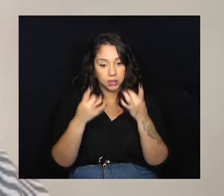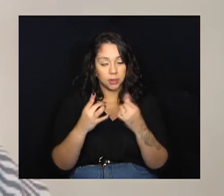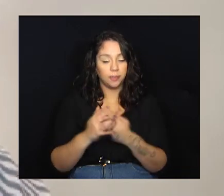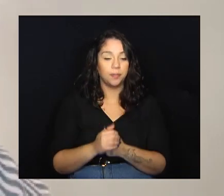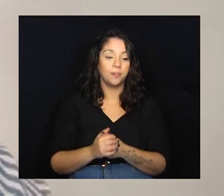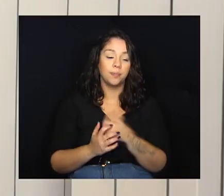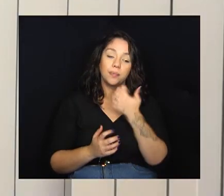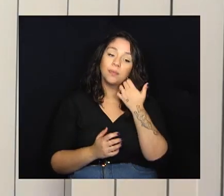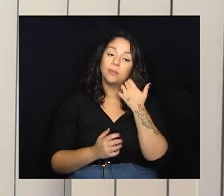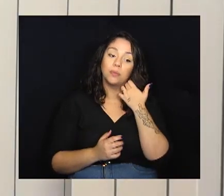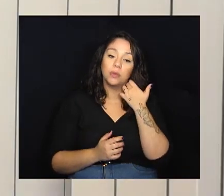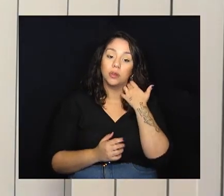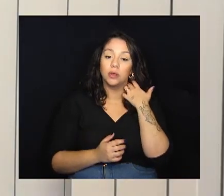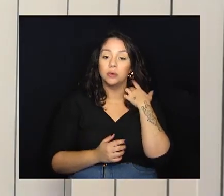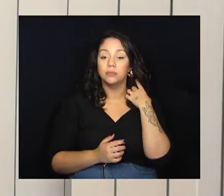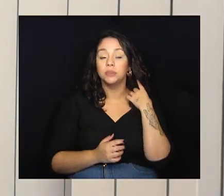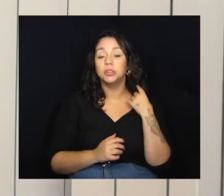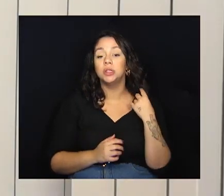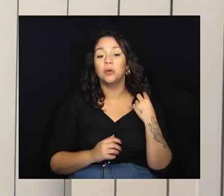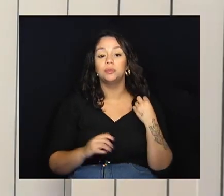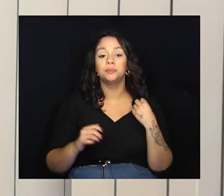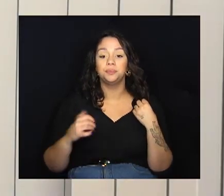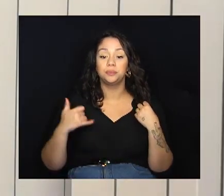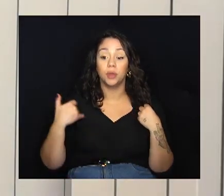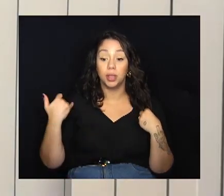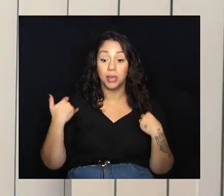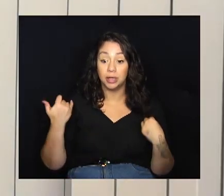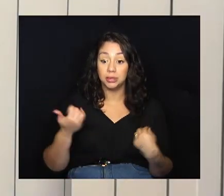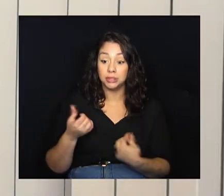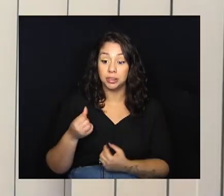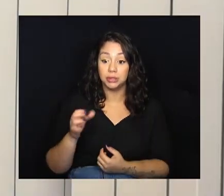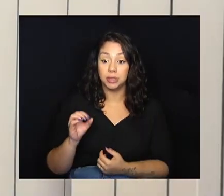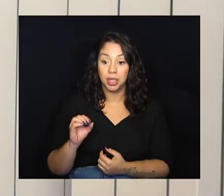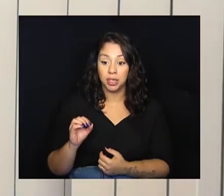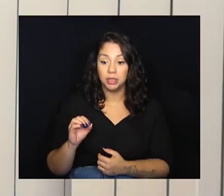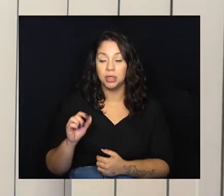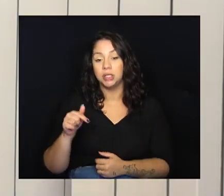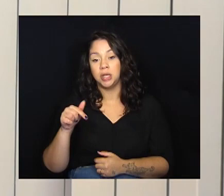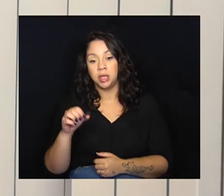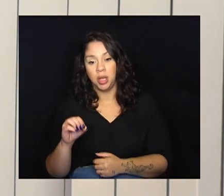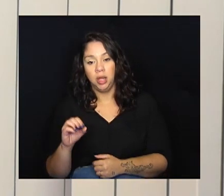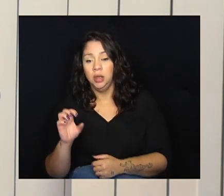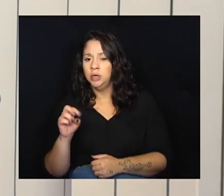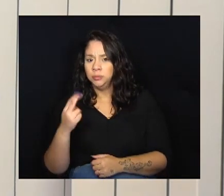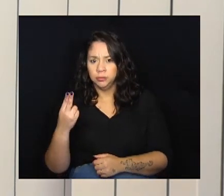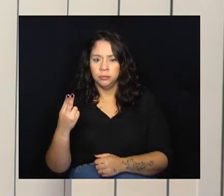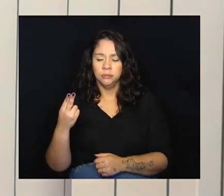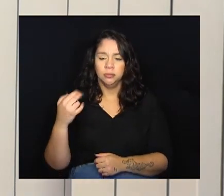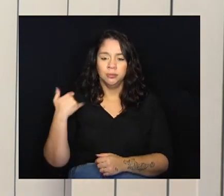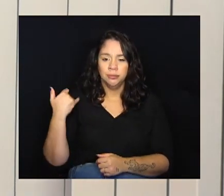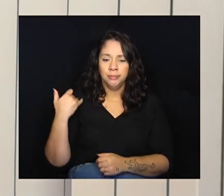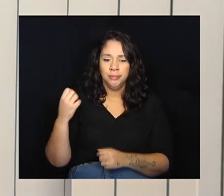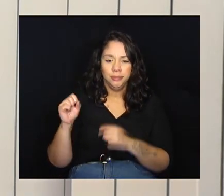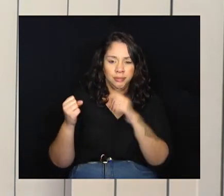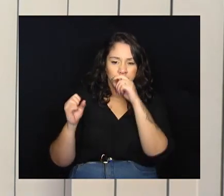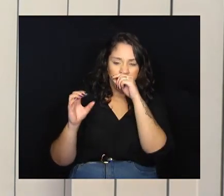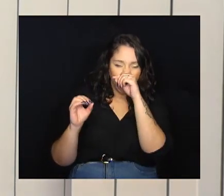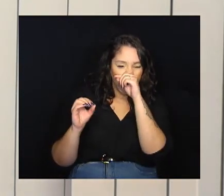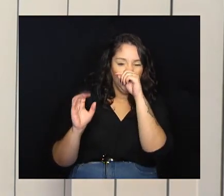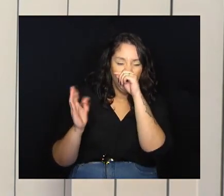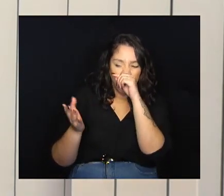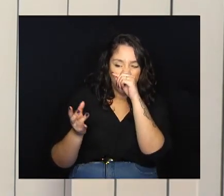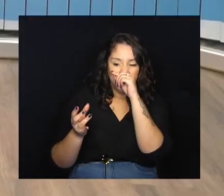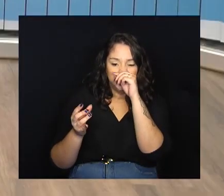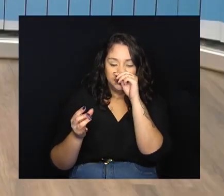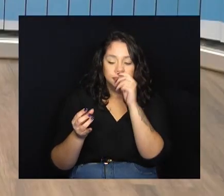a chance de ser pai depois dos 60 70 ou até 80 anos que foi os exemplos que eu dei no início